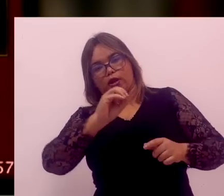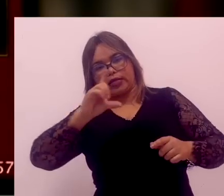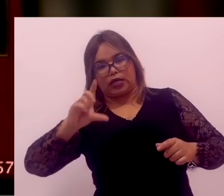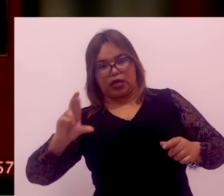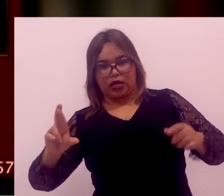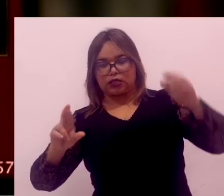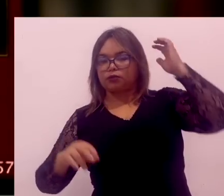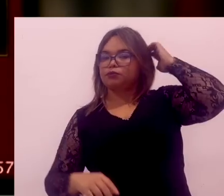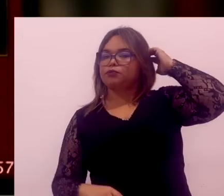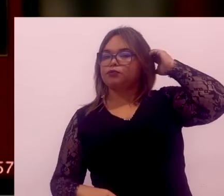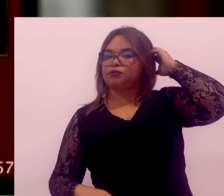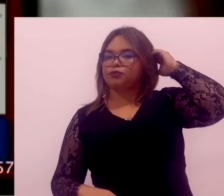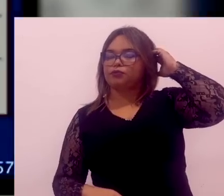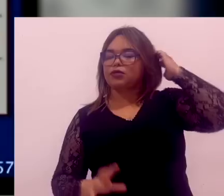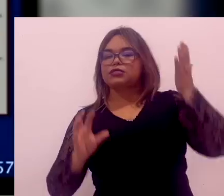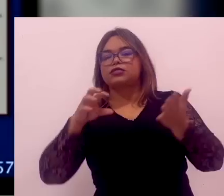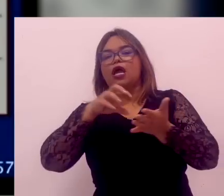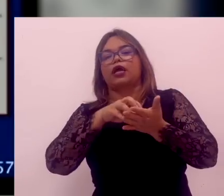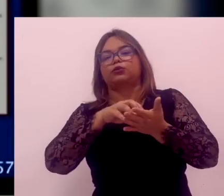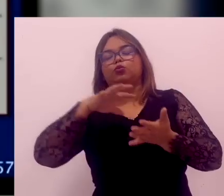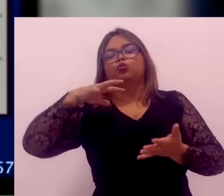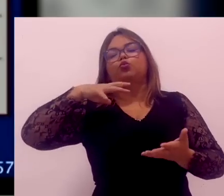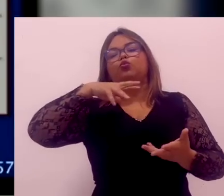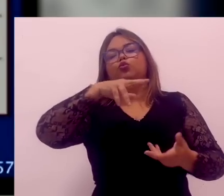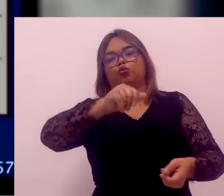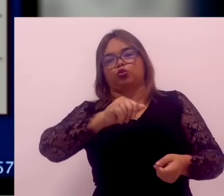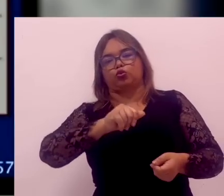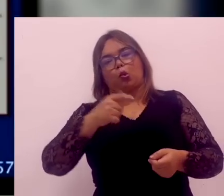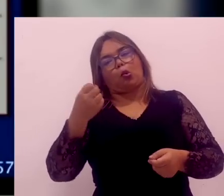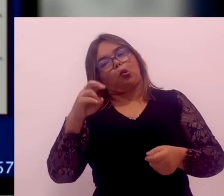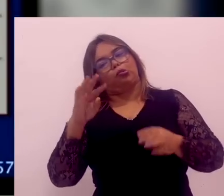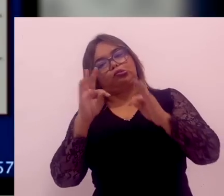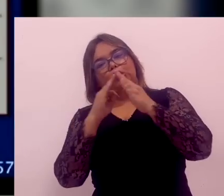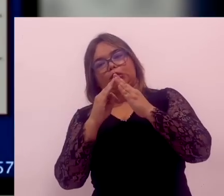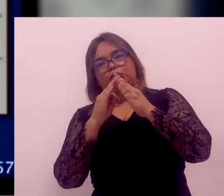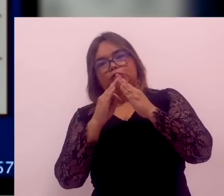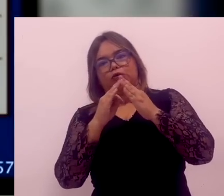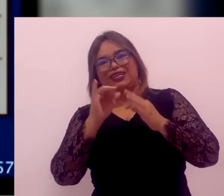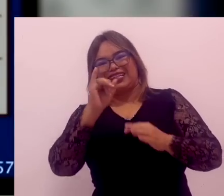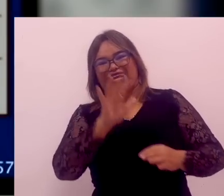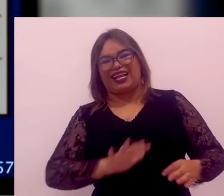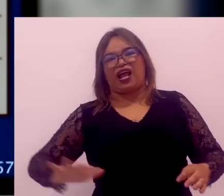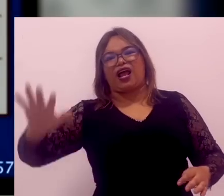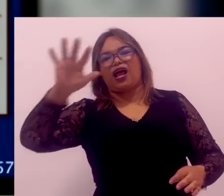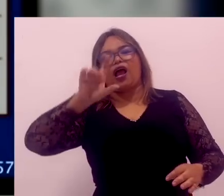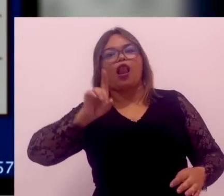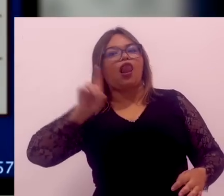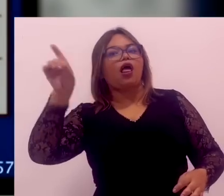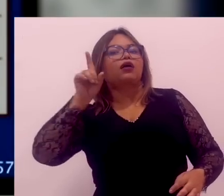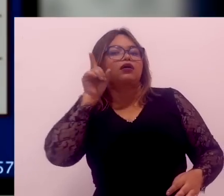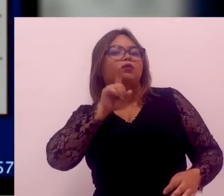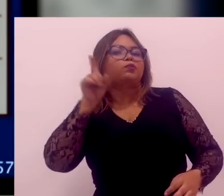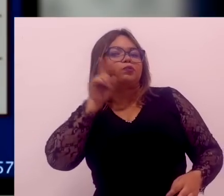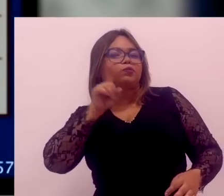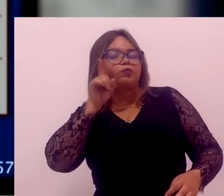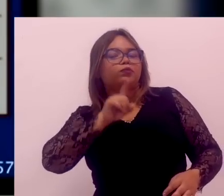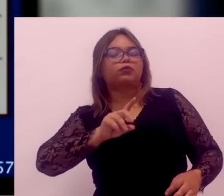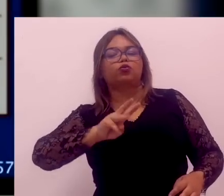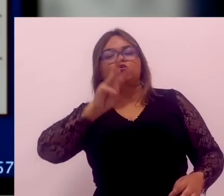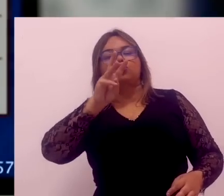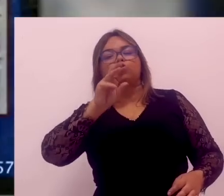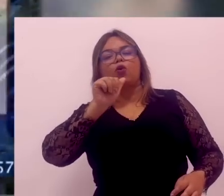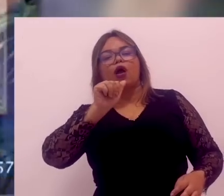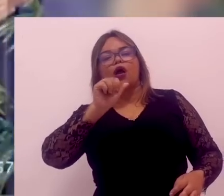Internacional. Ela fica em Washington, Distrito Federal. Esta aqui é a maçonaria da Sala do Príncipe. Esta é a maçonaria